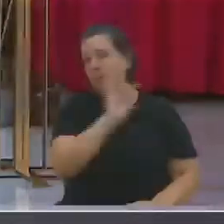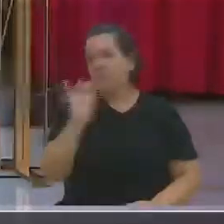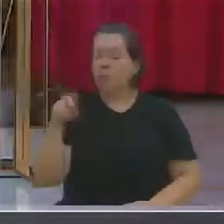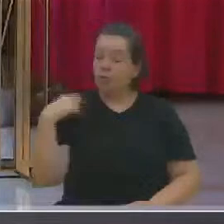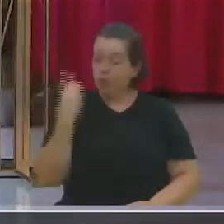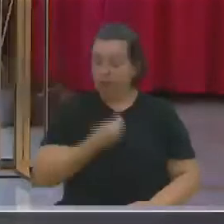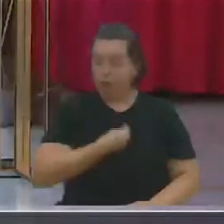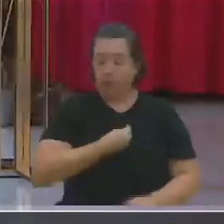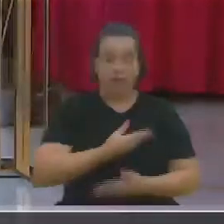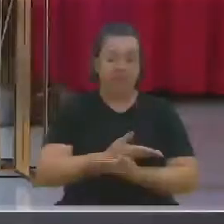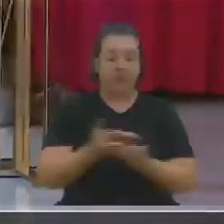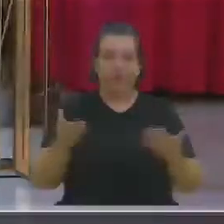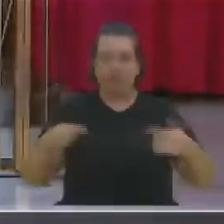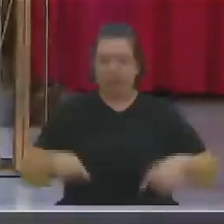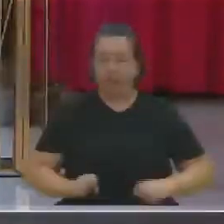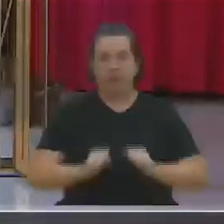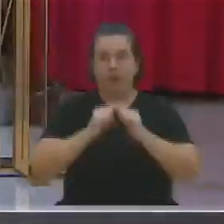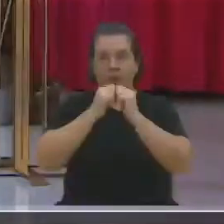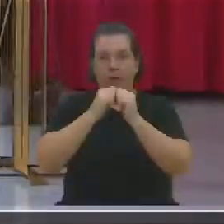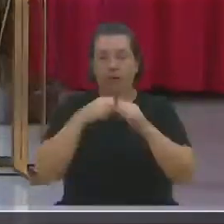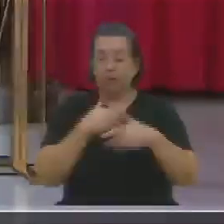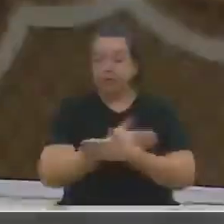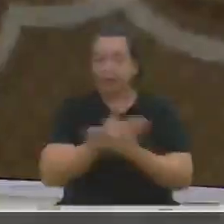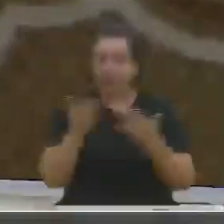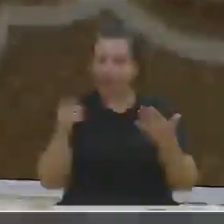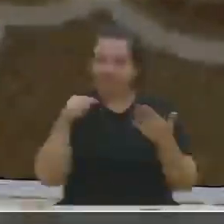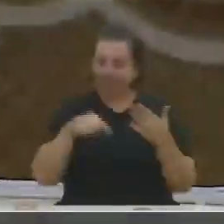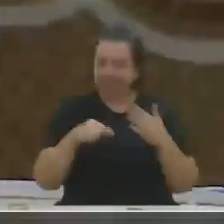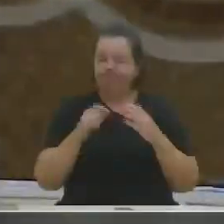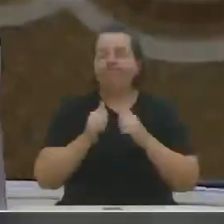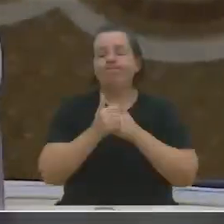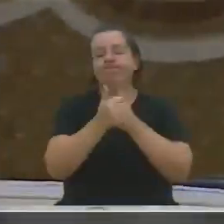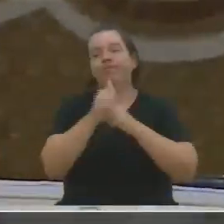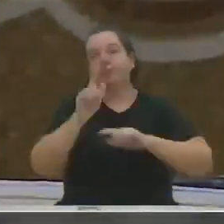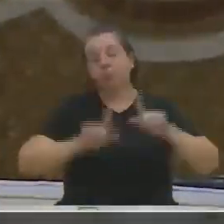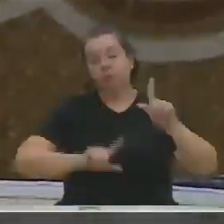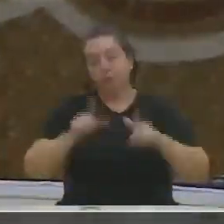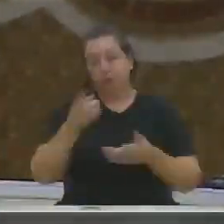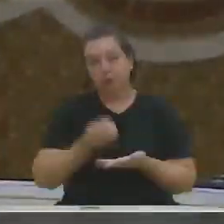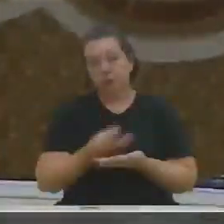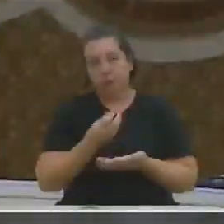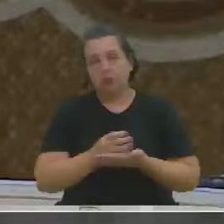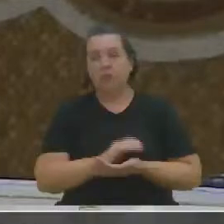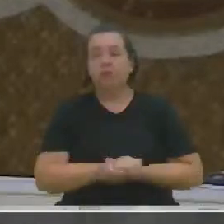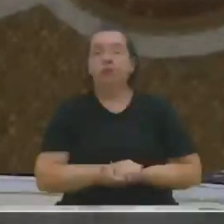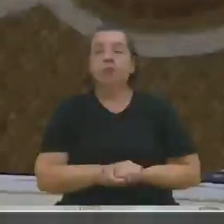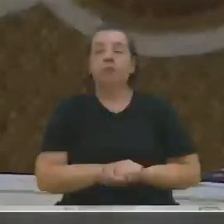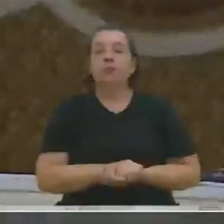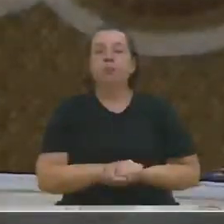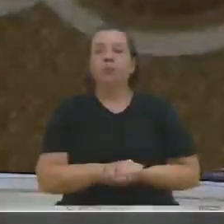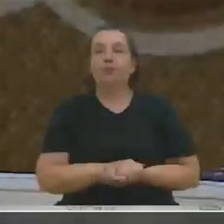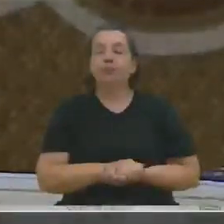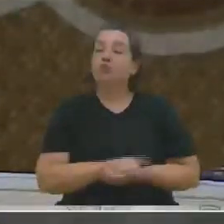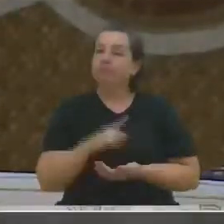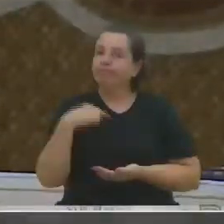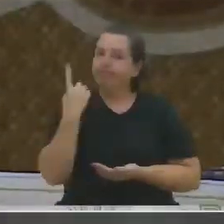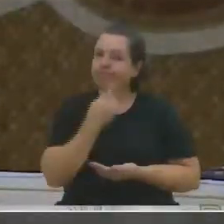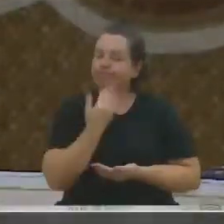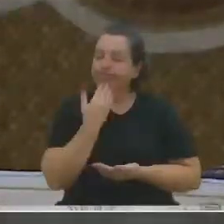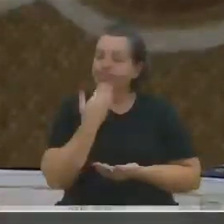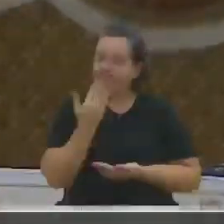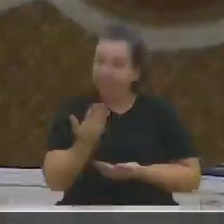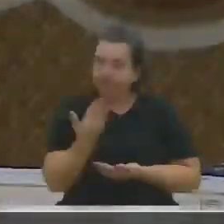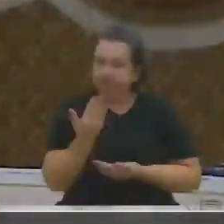que estamos neste santuário e você que nos acompanha pela TV Evangelizar, todas as nossas intenções